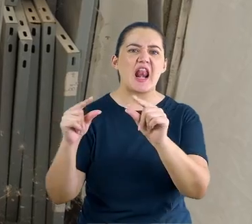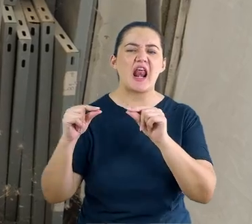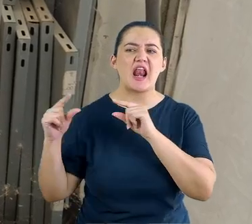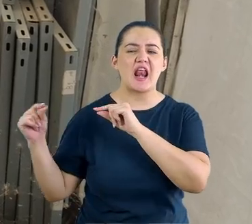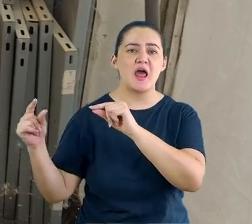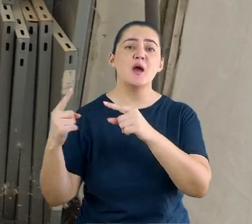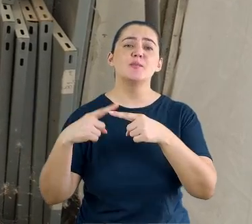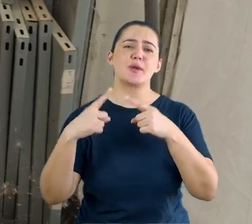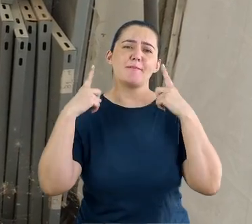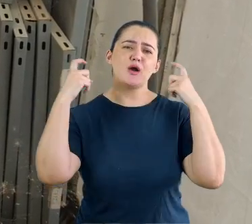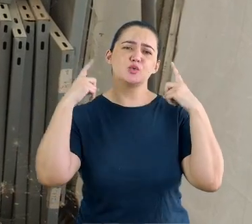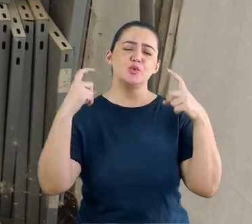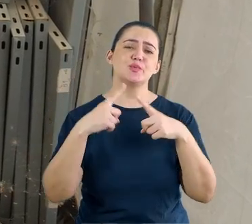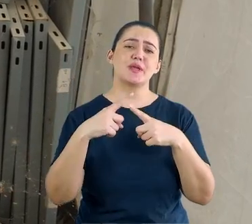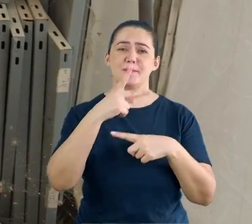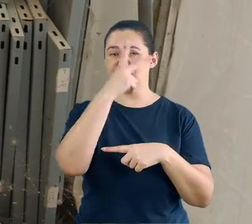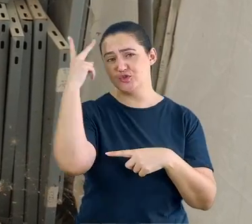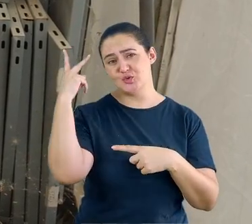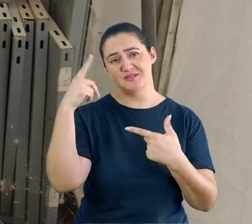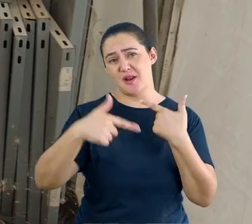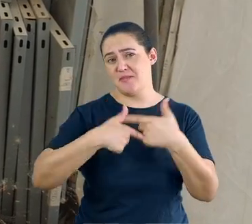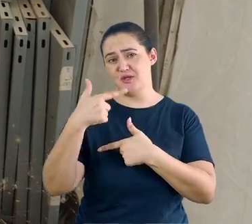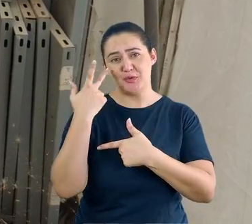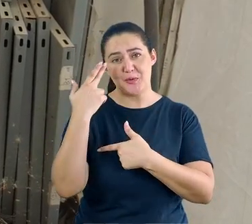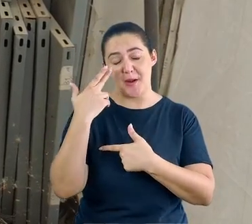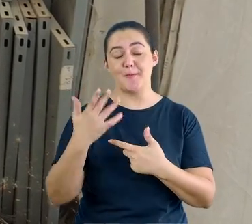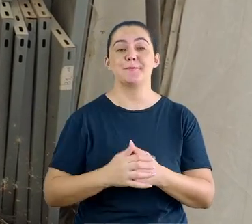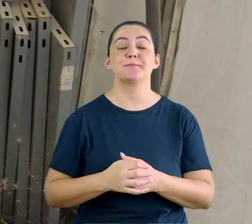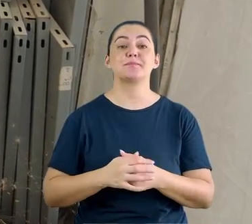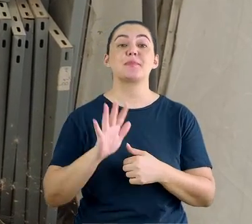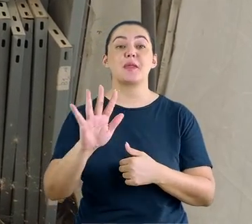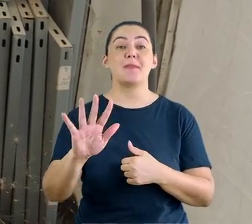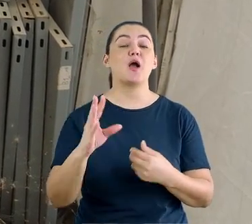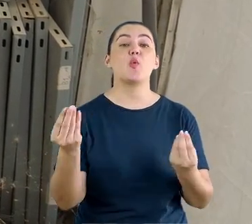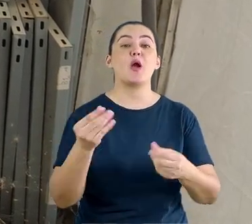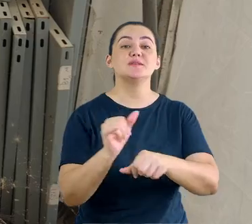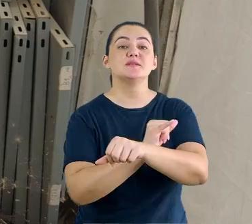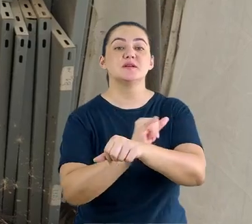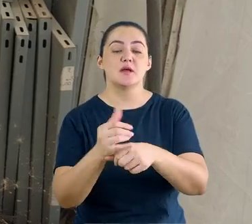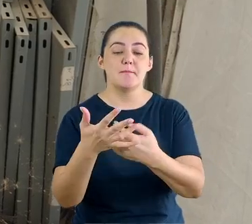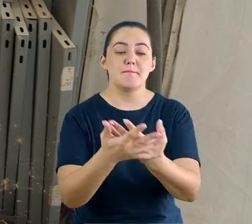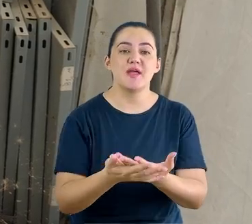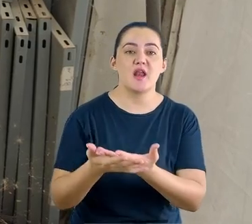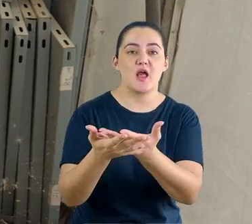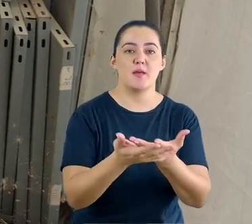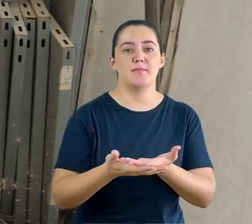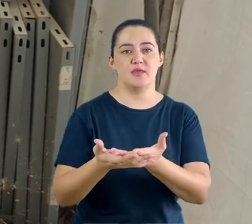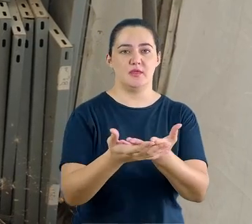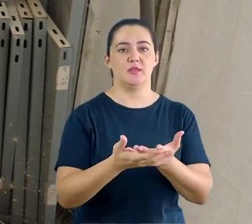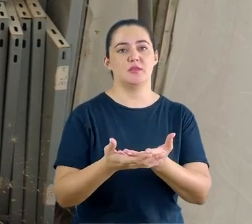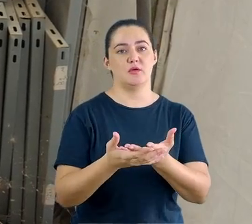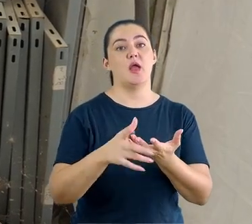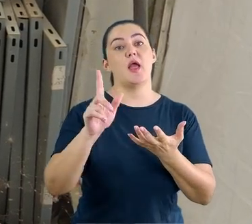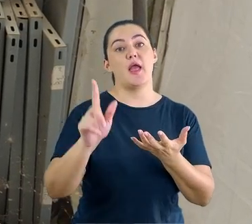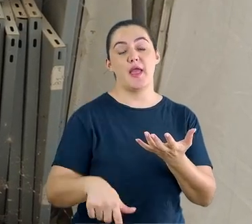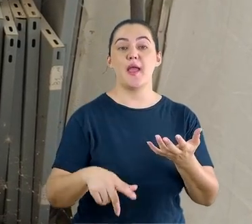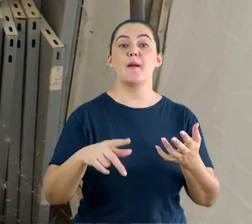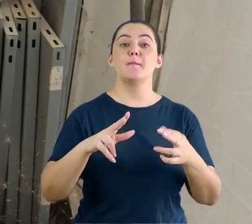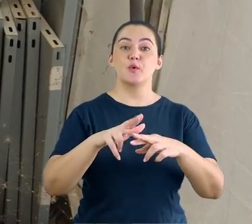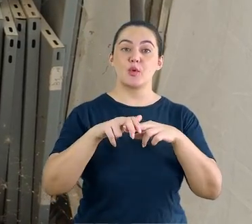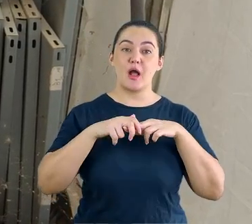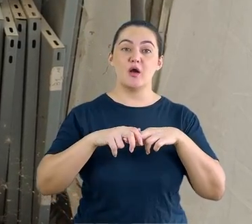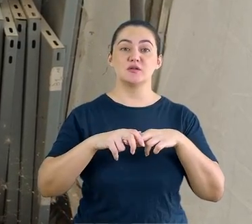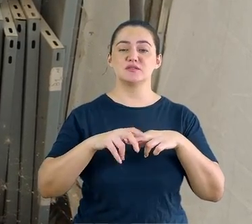oficina, agora nós podemos dizer assim. E esse método que foi criado de peneiramento, ele é específico para esse monturo